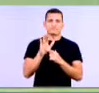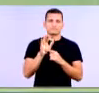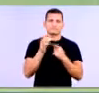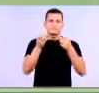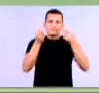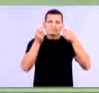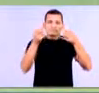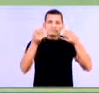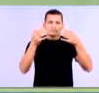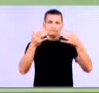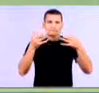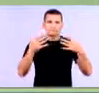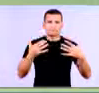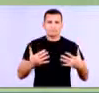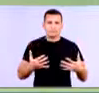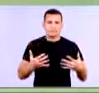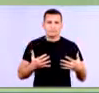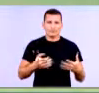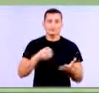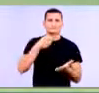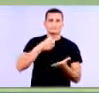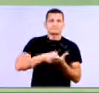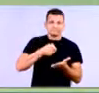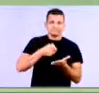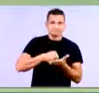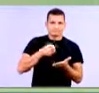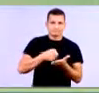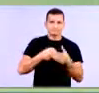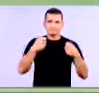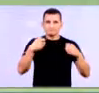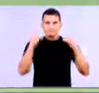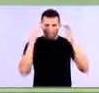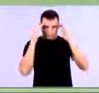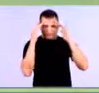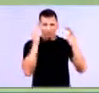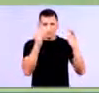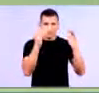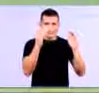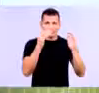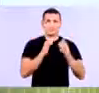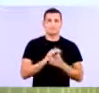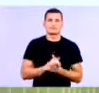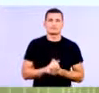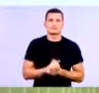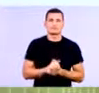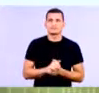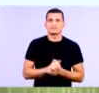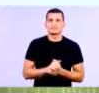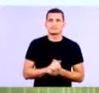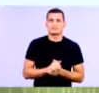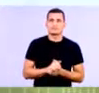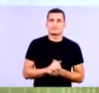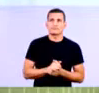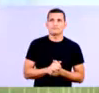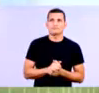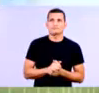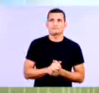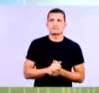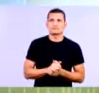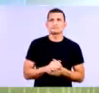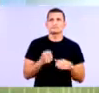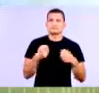detalhada as exigências que deverão ser obedecidas. Novamente a gente fala aí, não é? De